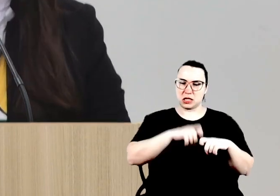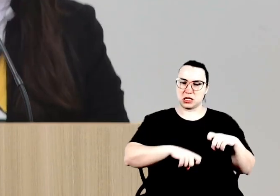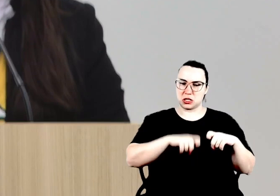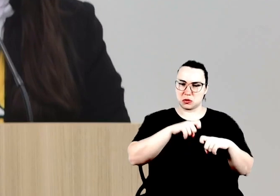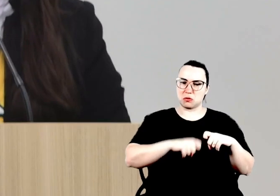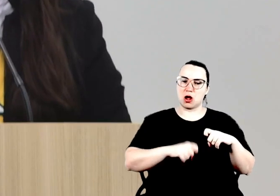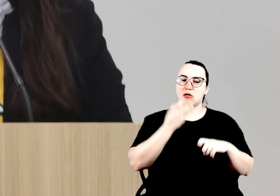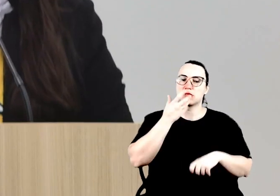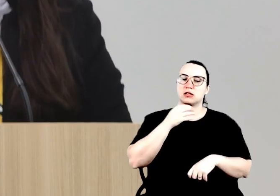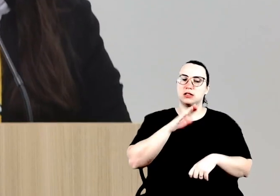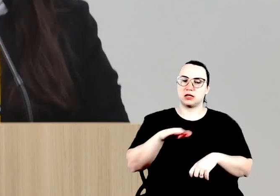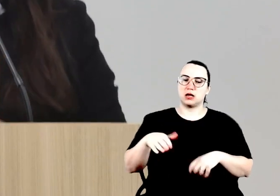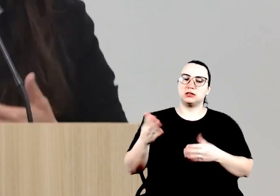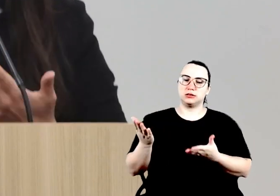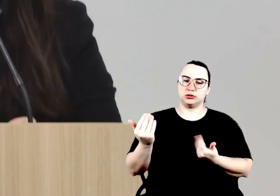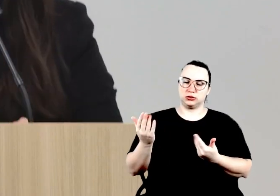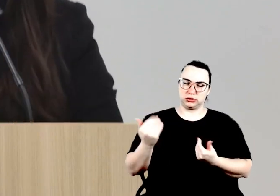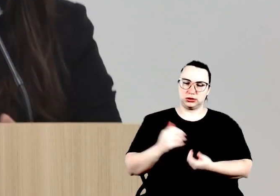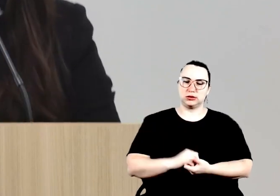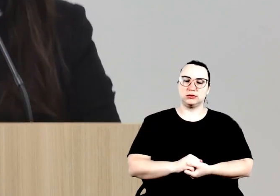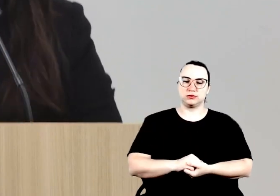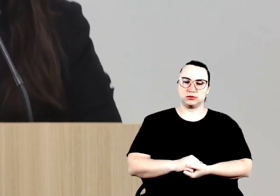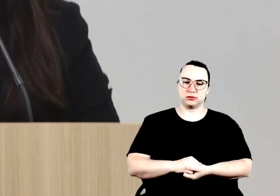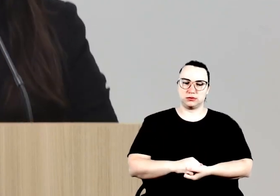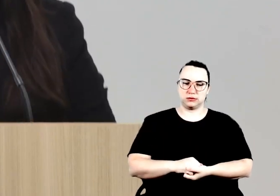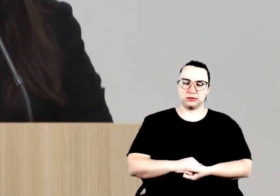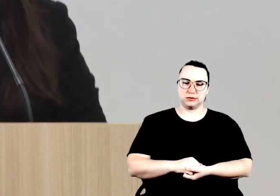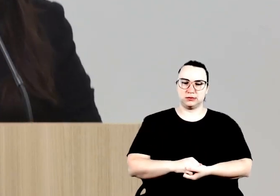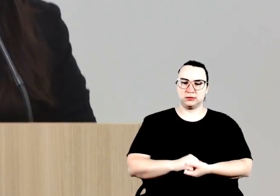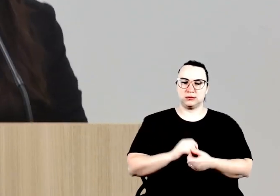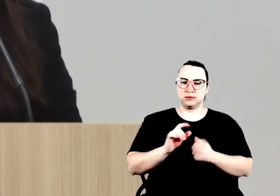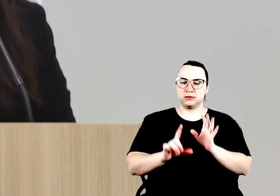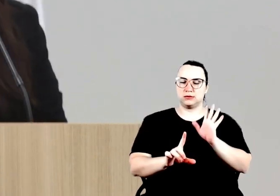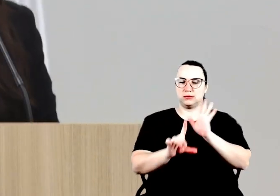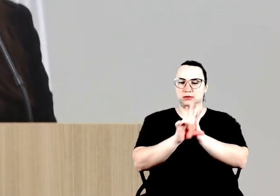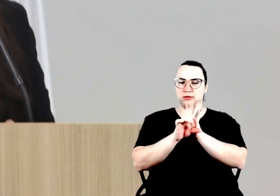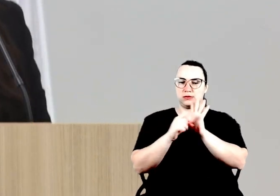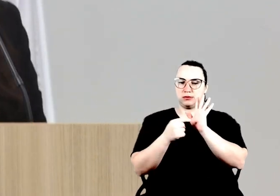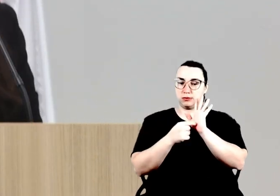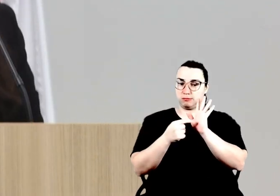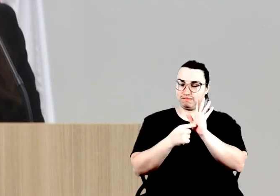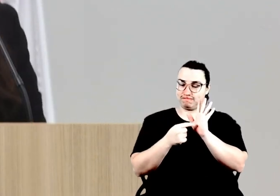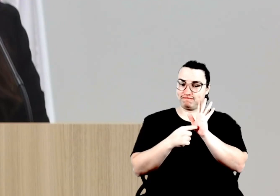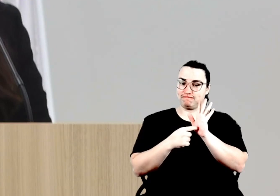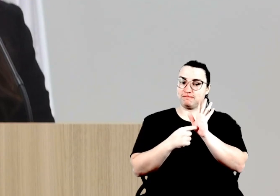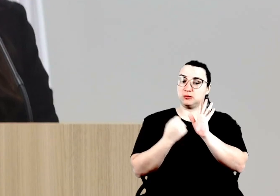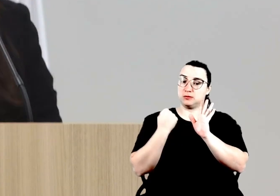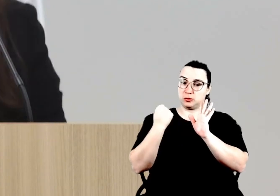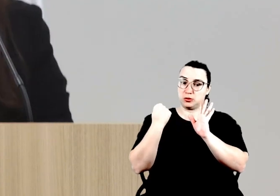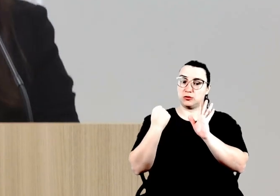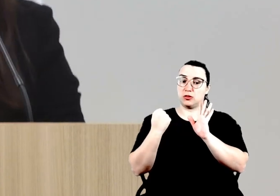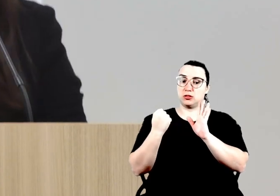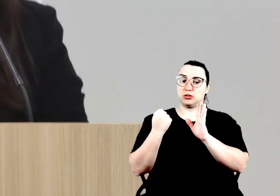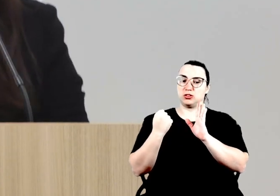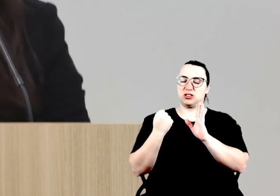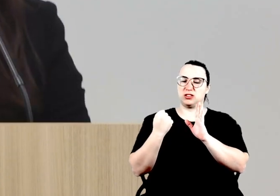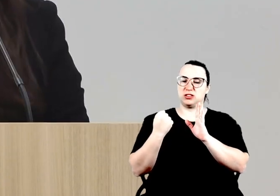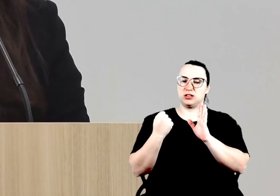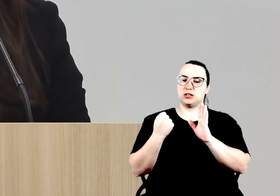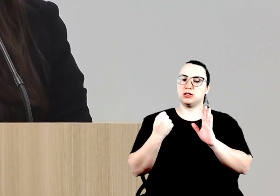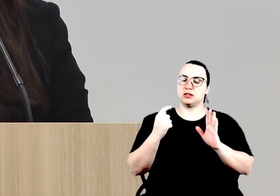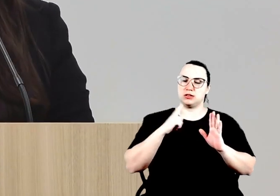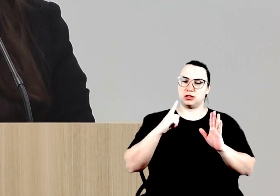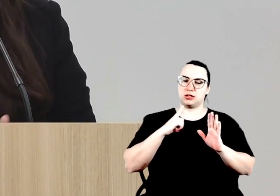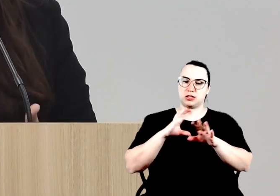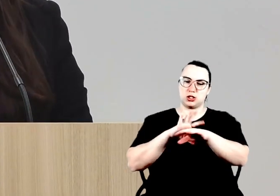adolescentes, mas com a legislação isso fica mais palpável e traz legalidade. Traz